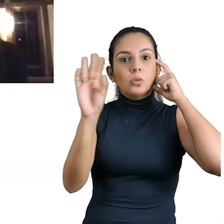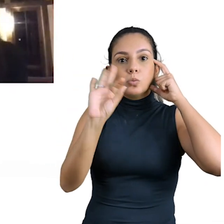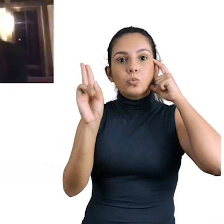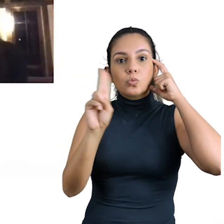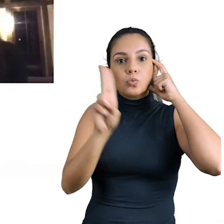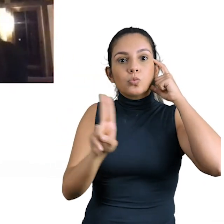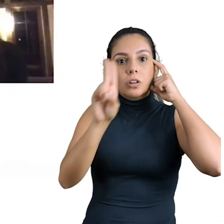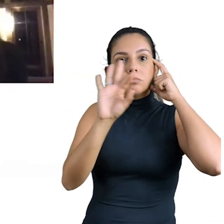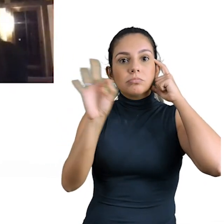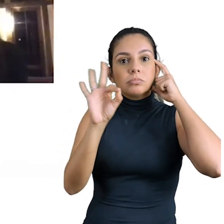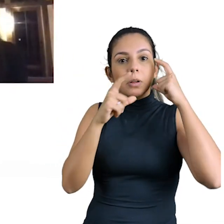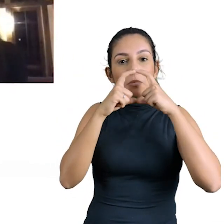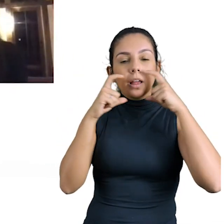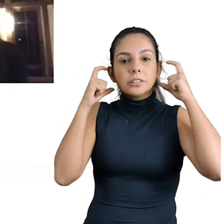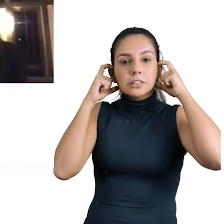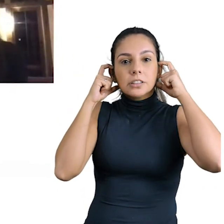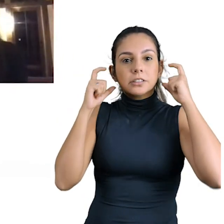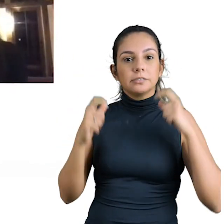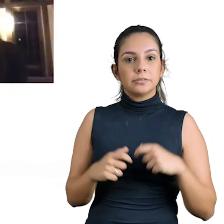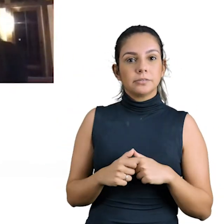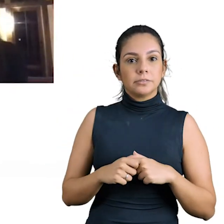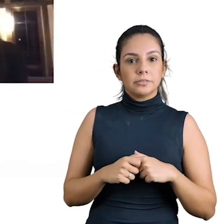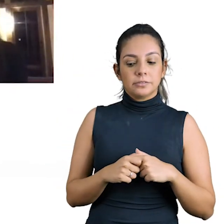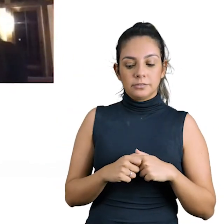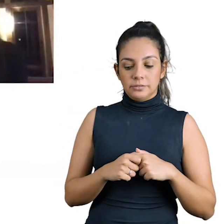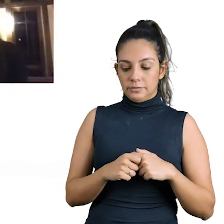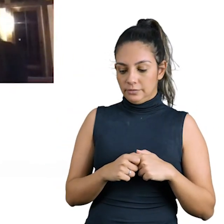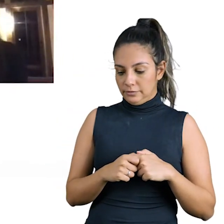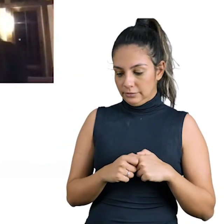impressionante. Apareceu sem máscara numa reunião.